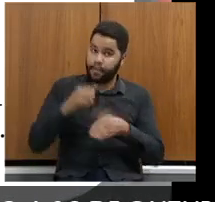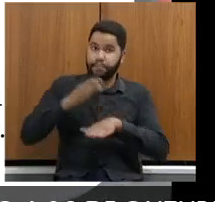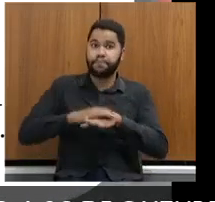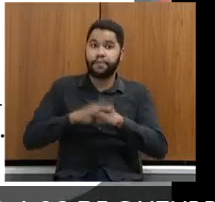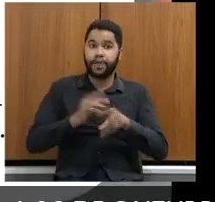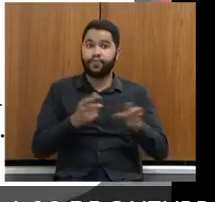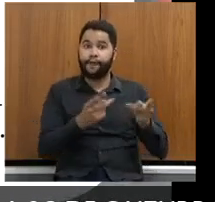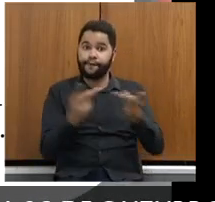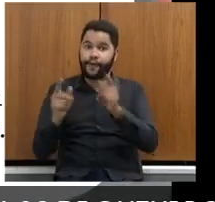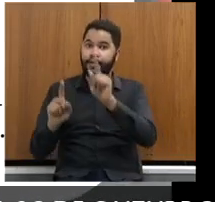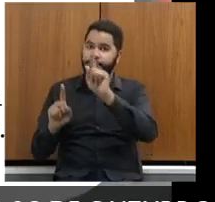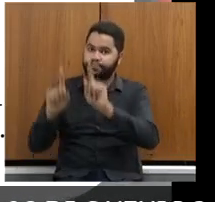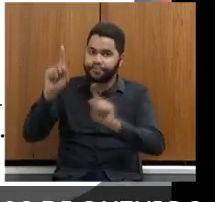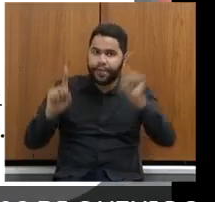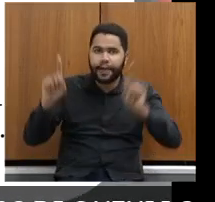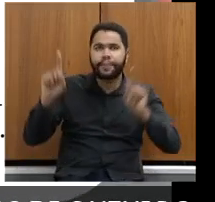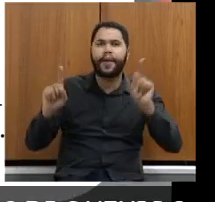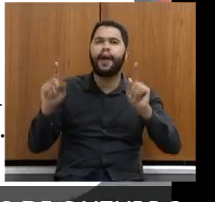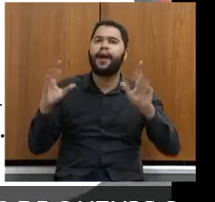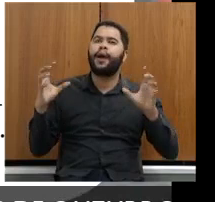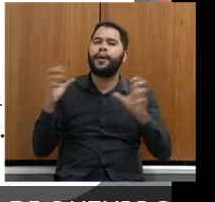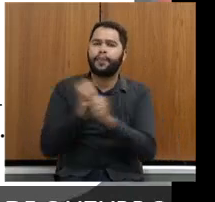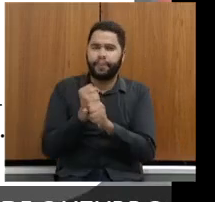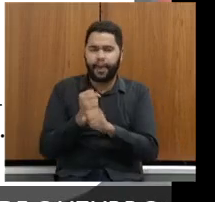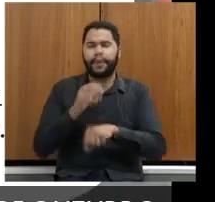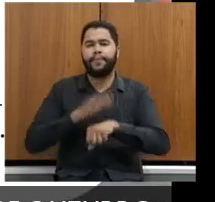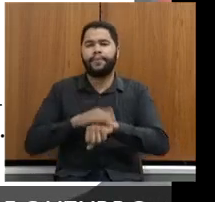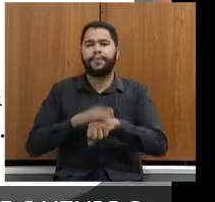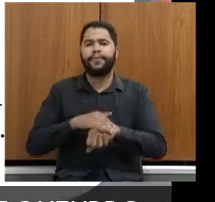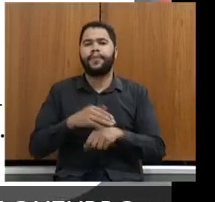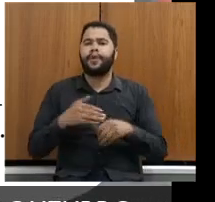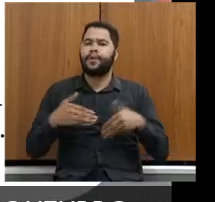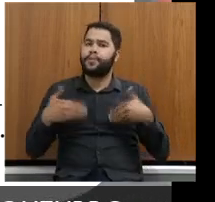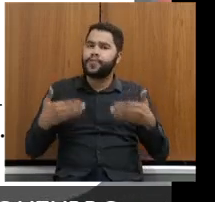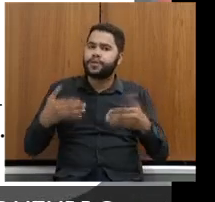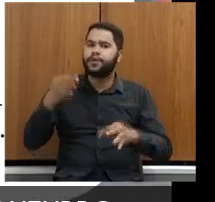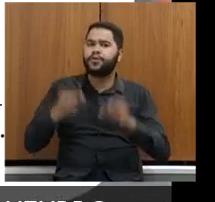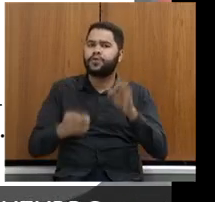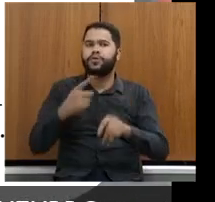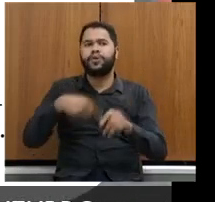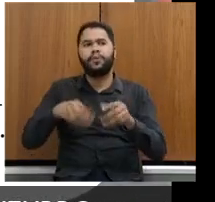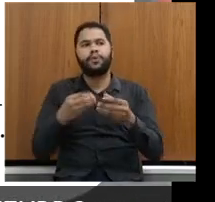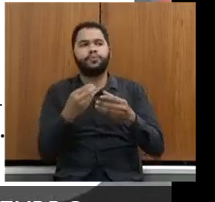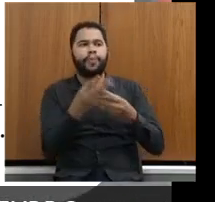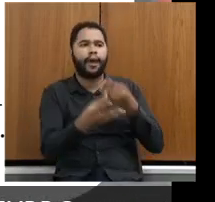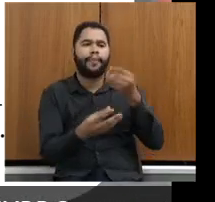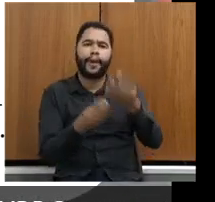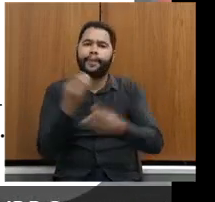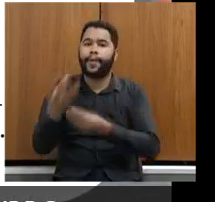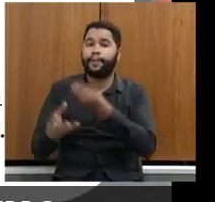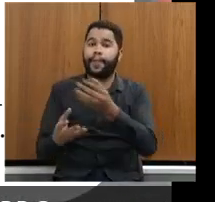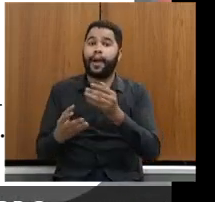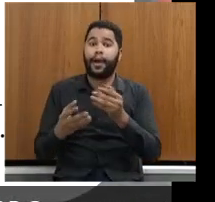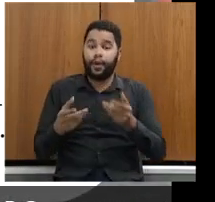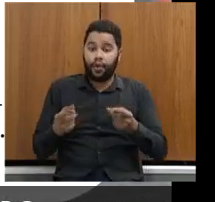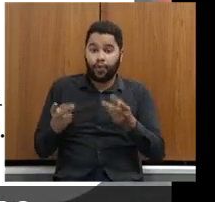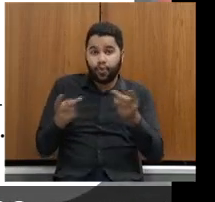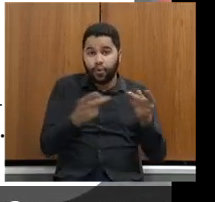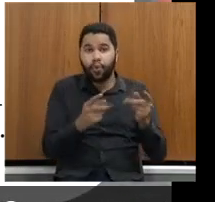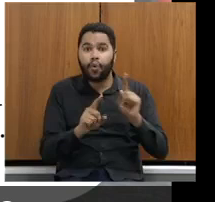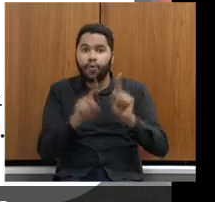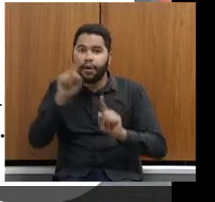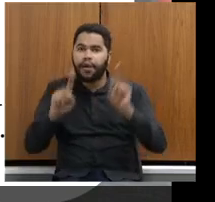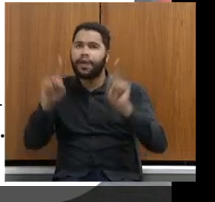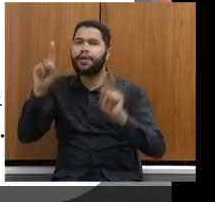aos leilões e isso vai para um bolo comum pé do Ministério da Justiça que depois a gente distribuído enfim os leilões hoje